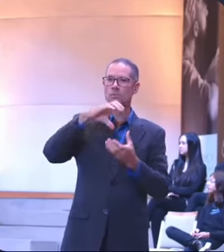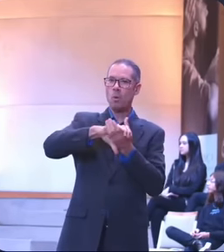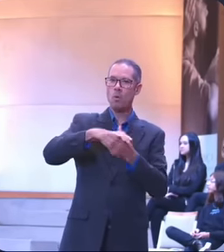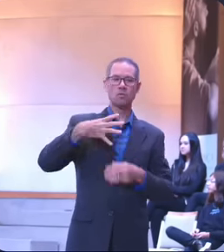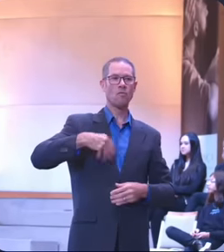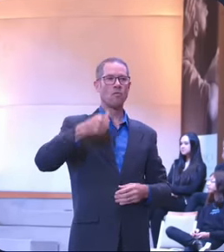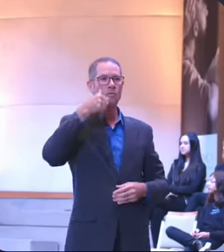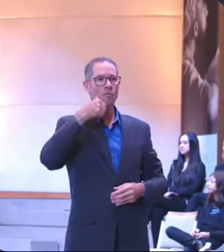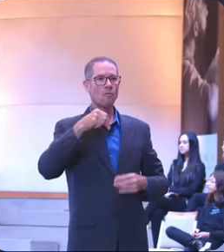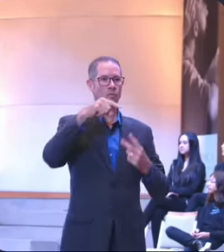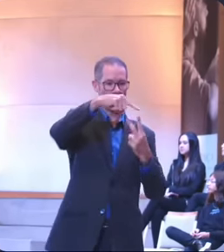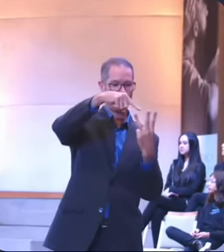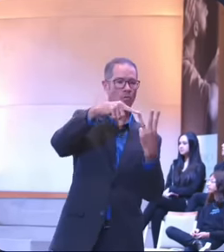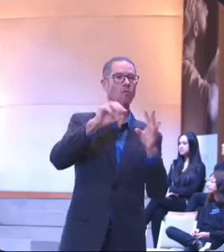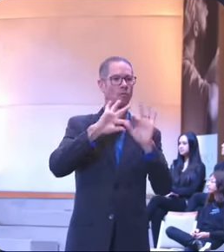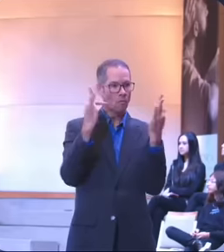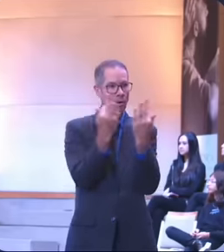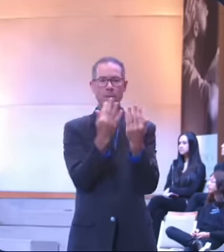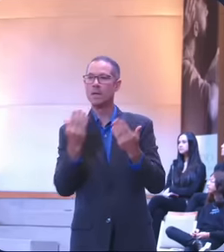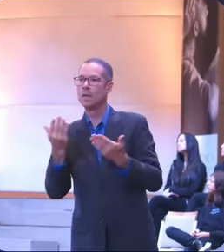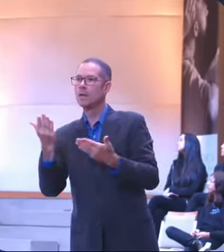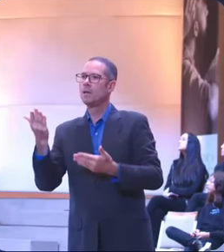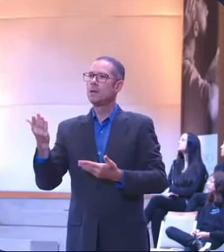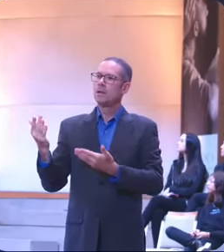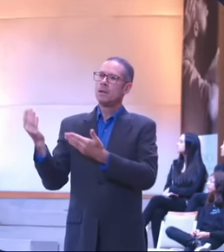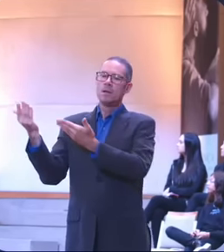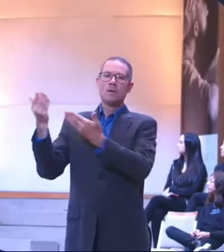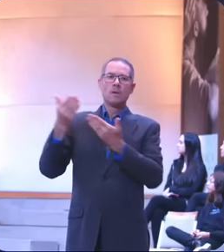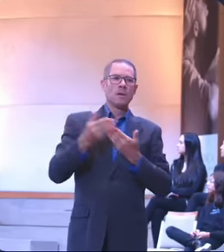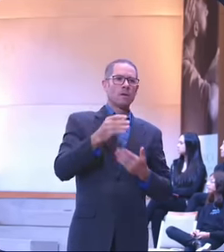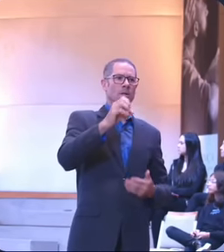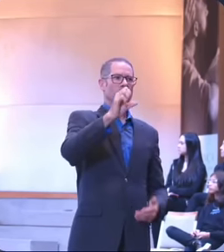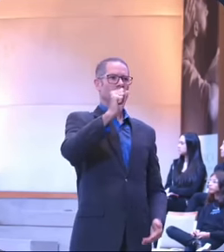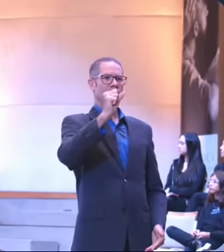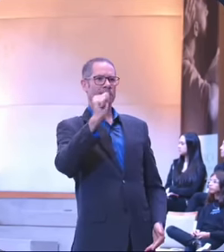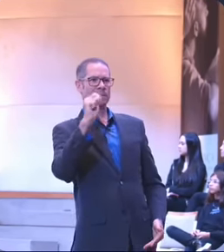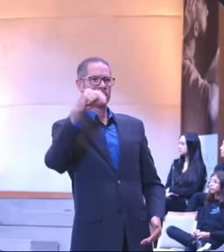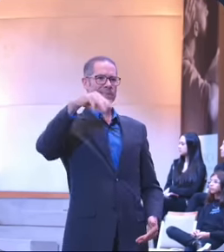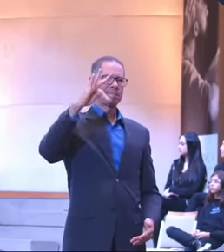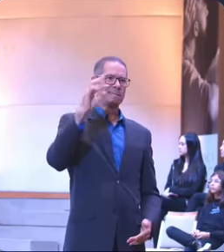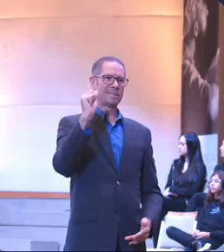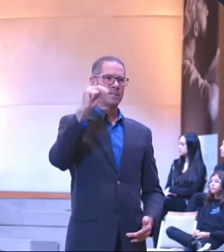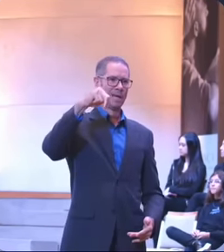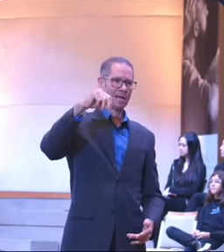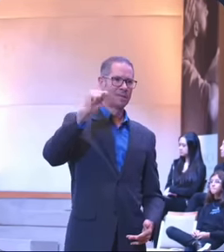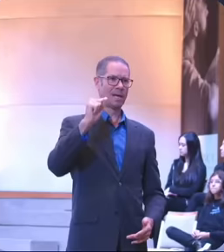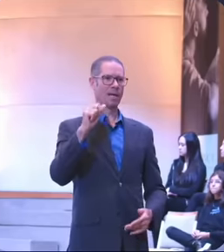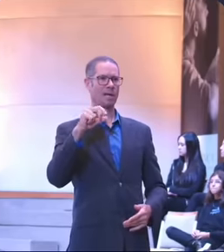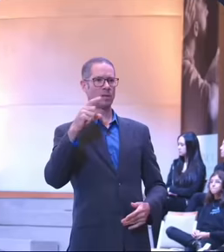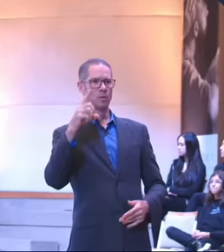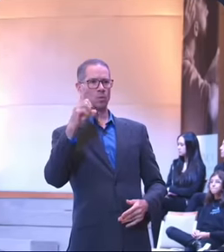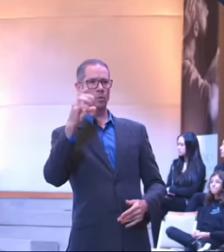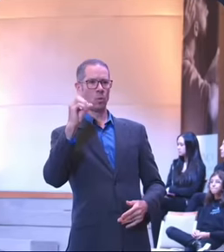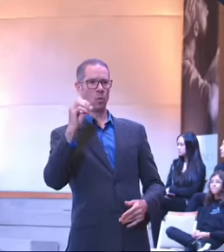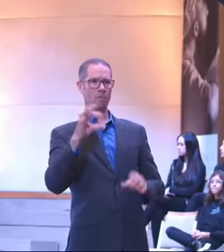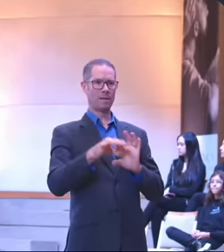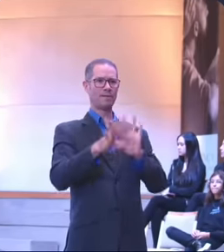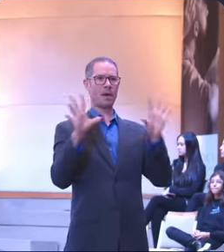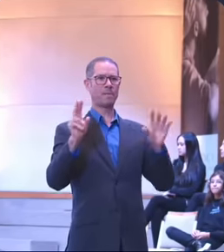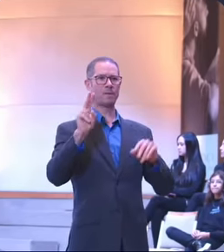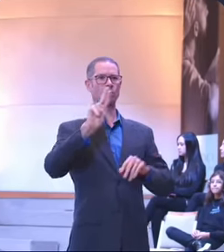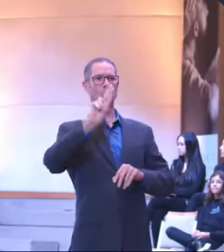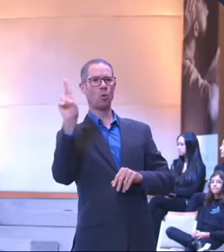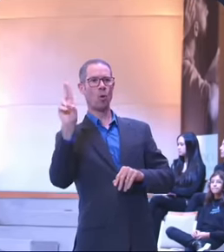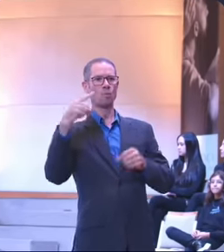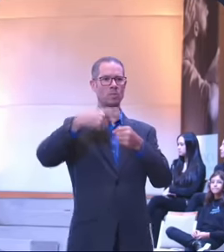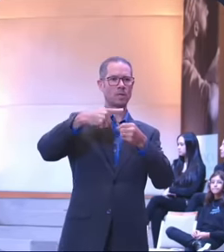filhinha. Eles vieram de Santana do Livramento, no Rio Grande do Sul, para cá. Eles eram